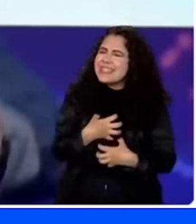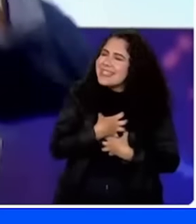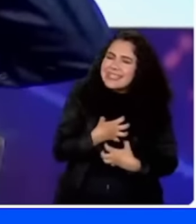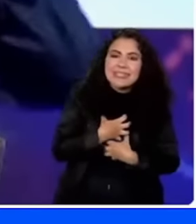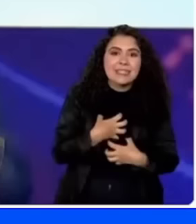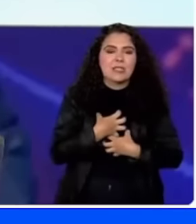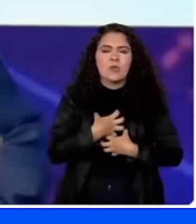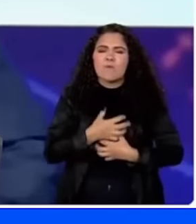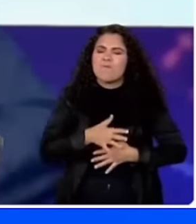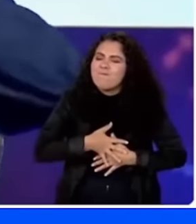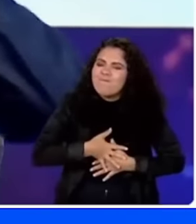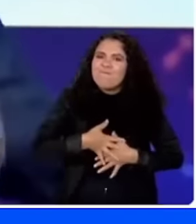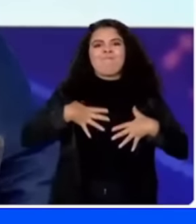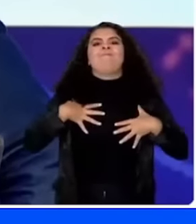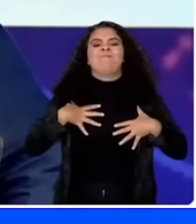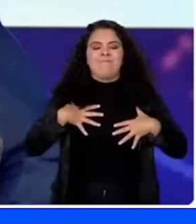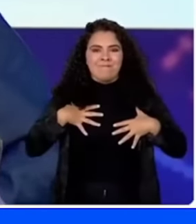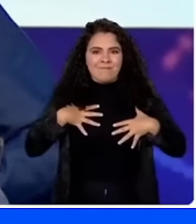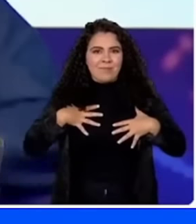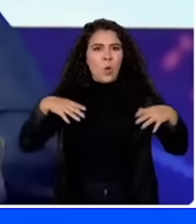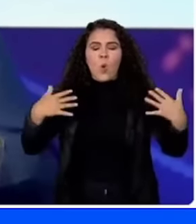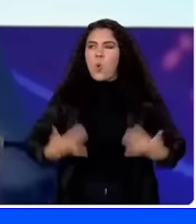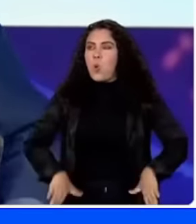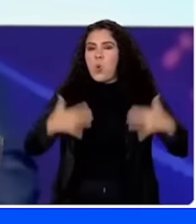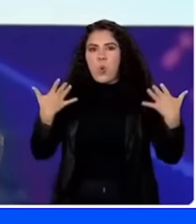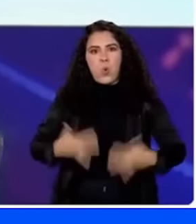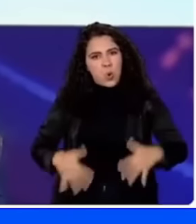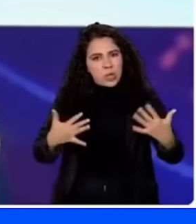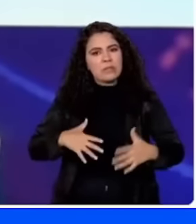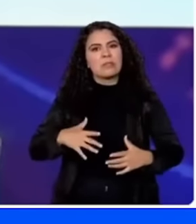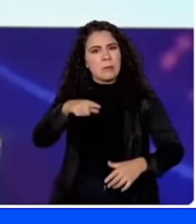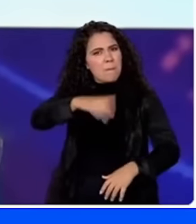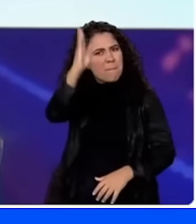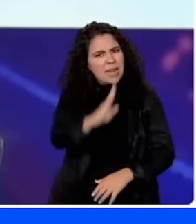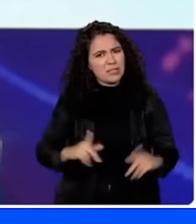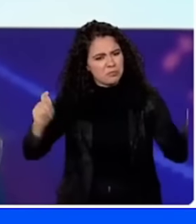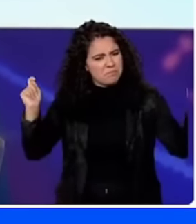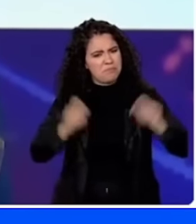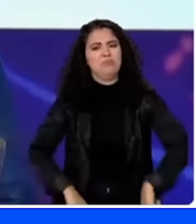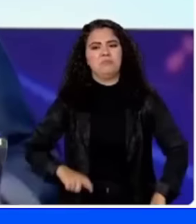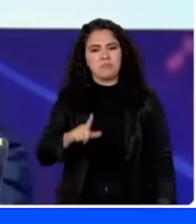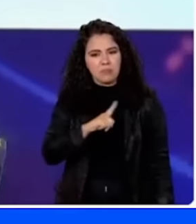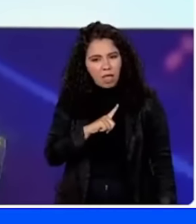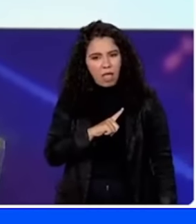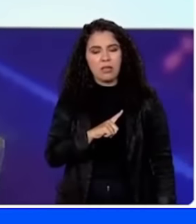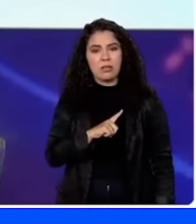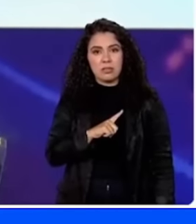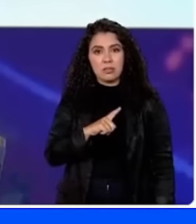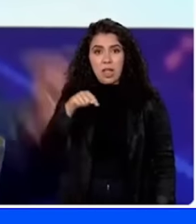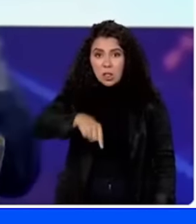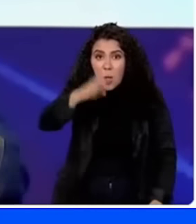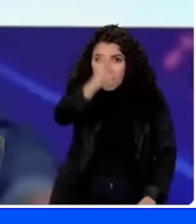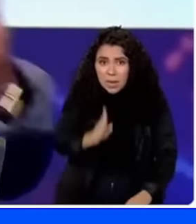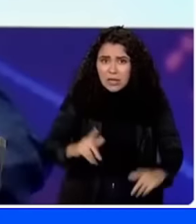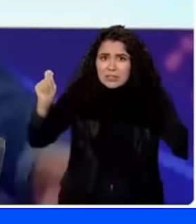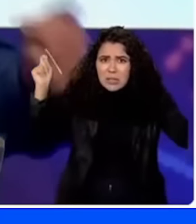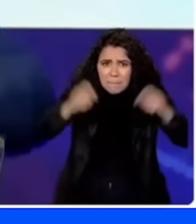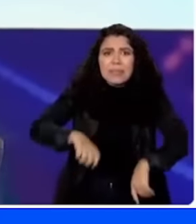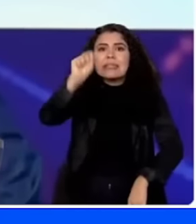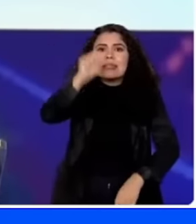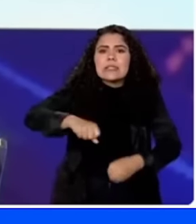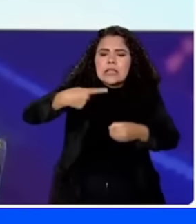muito mais orgulhoso do que eu entrei do potencial desse país. Esse país é capaz de ir numa cidade